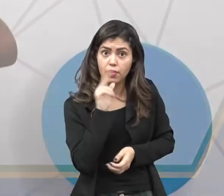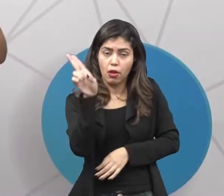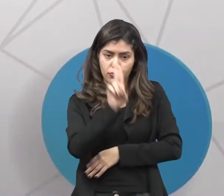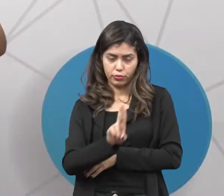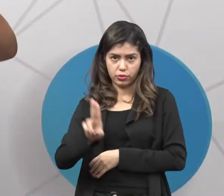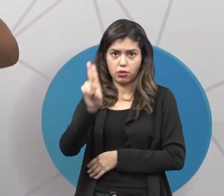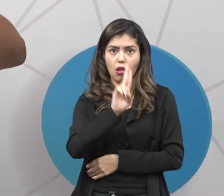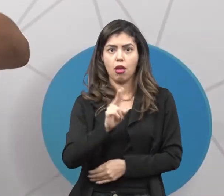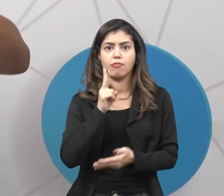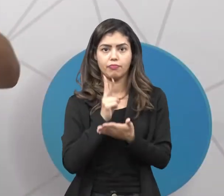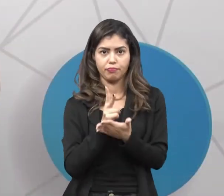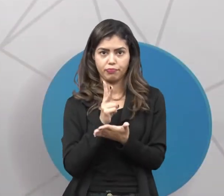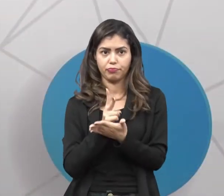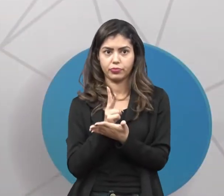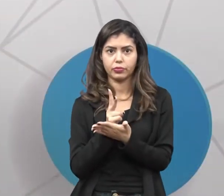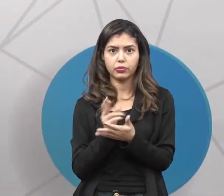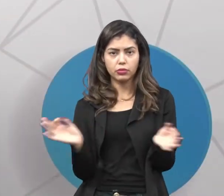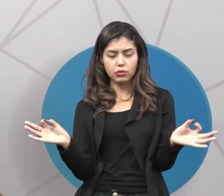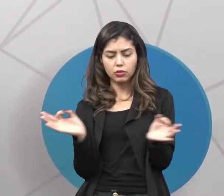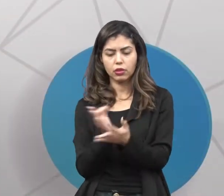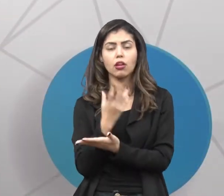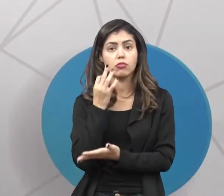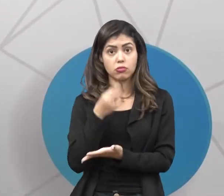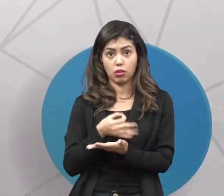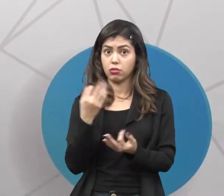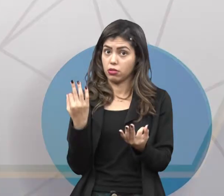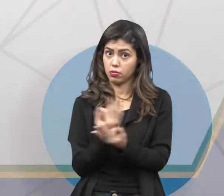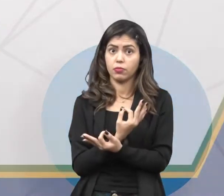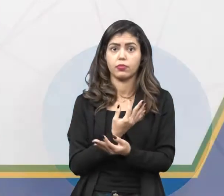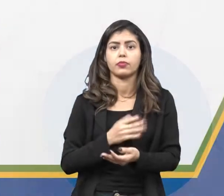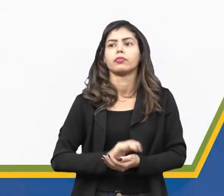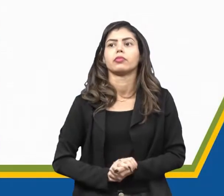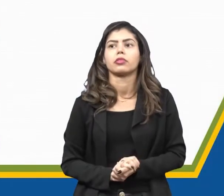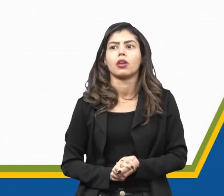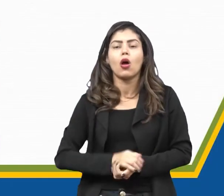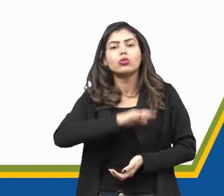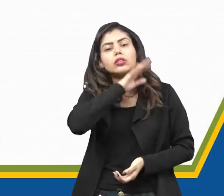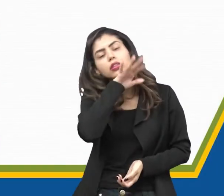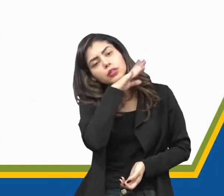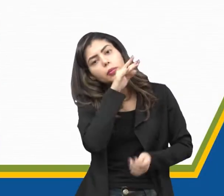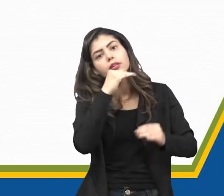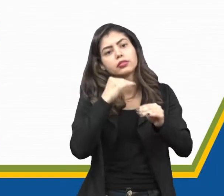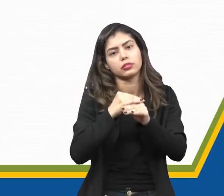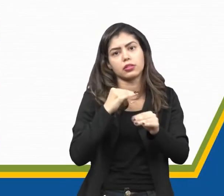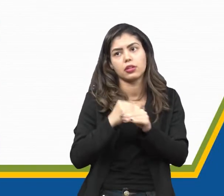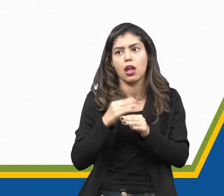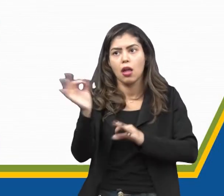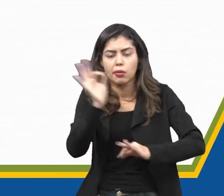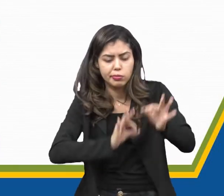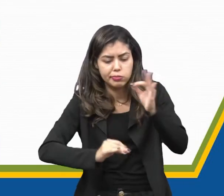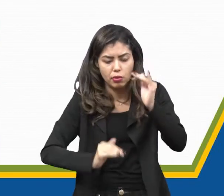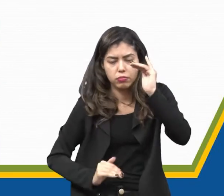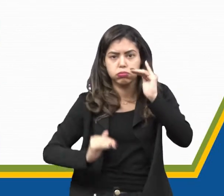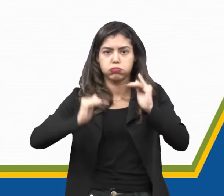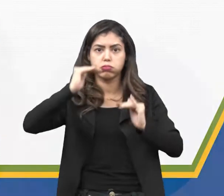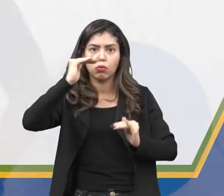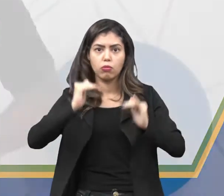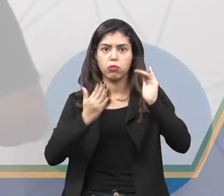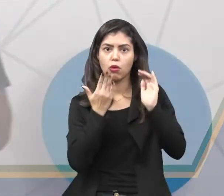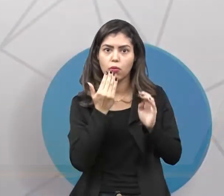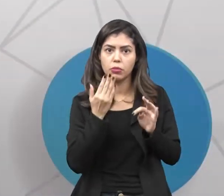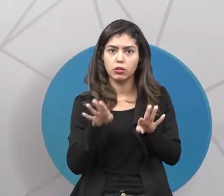utilizar a água da maneira mais correta possível, tá? Os animais são confinados com alimentação controlada e balanceada. Isso